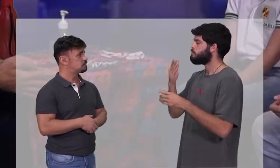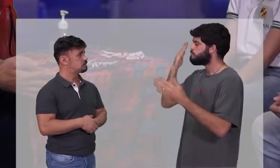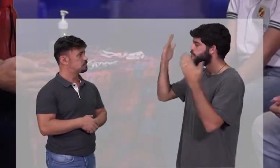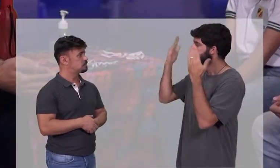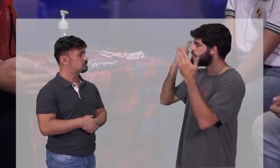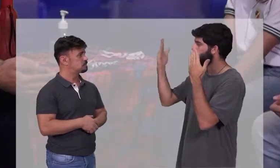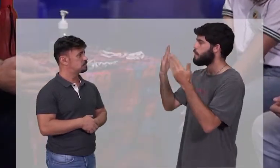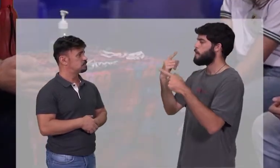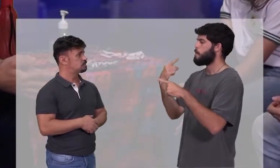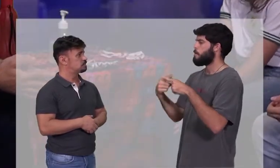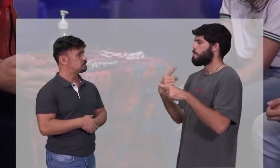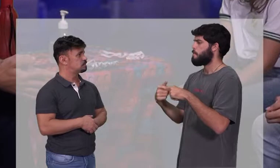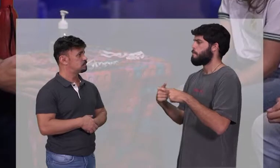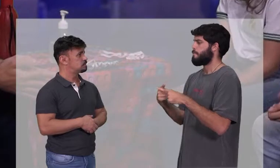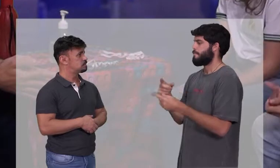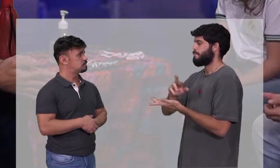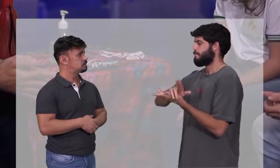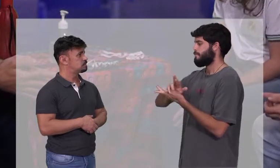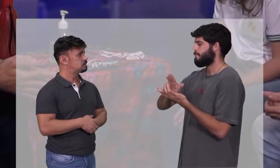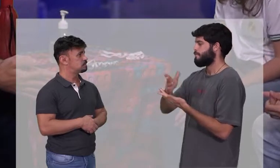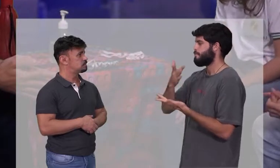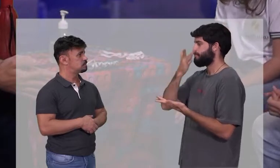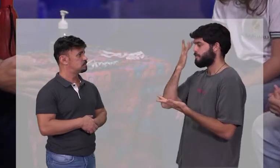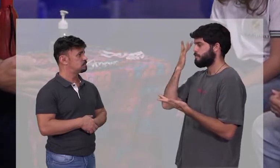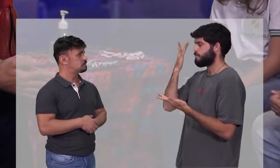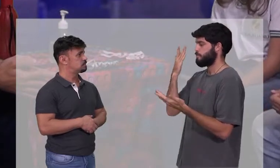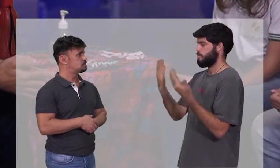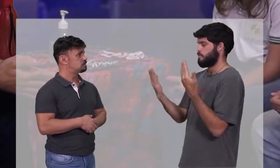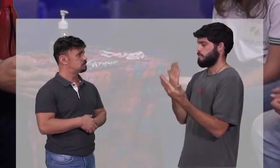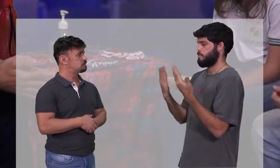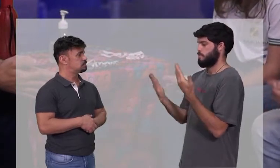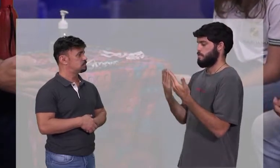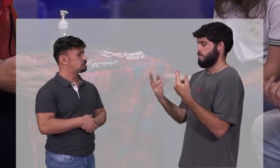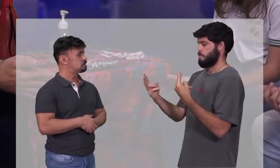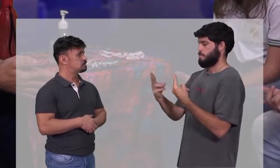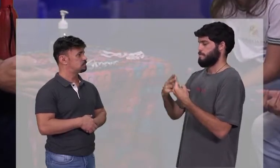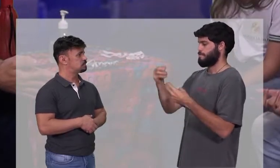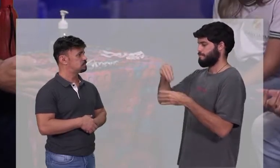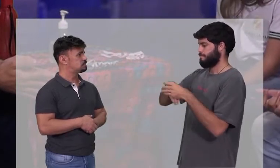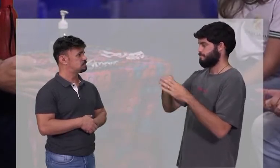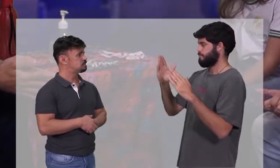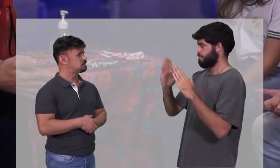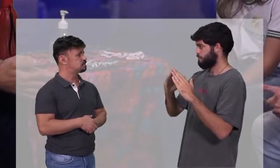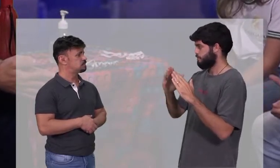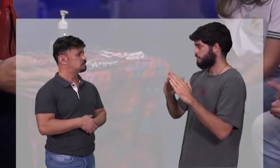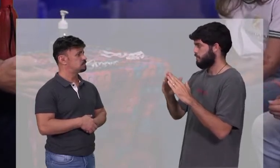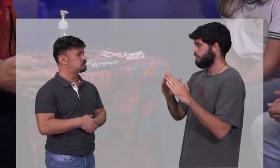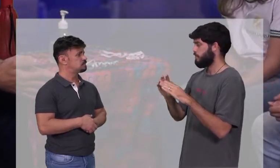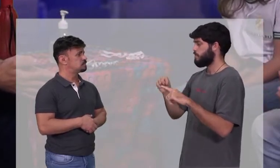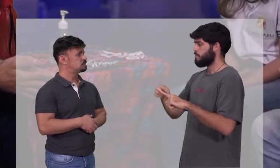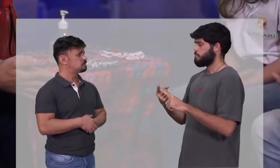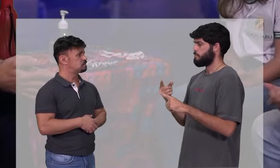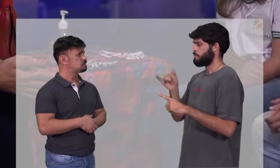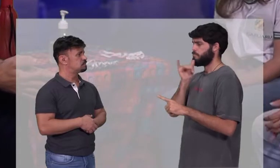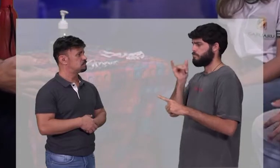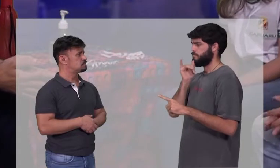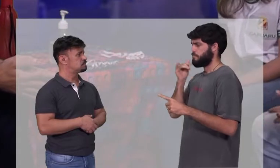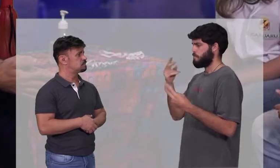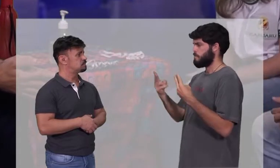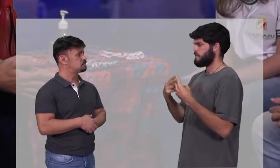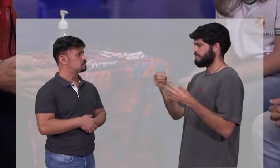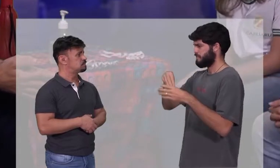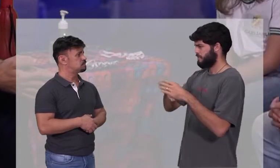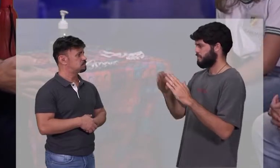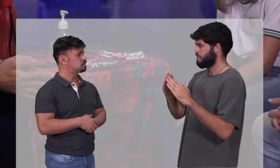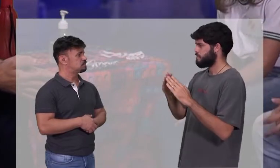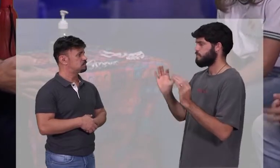também, porque muita gente compara a quarentena a ver que uma prisão dentro de casa. Só que não é uma prisão